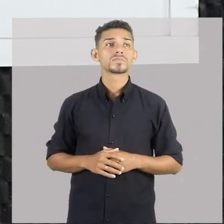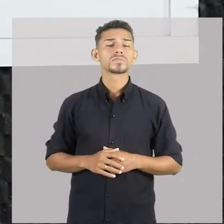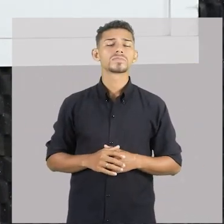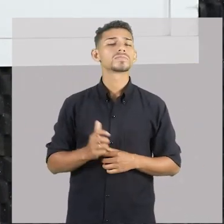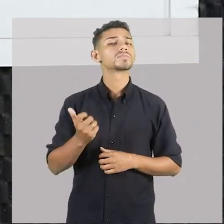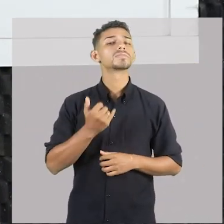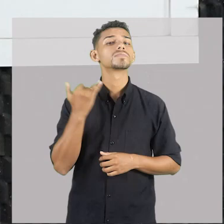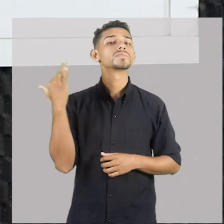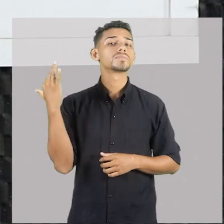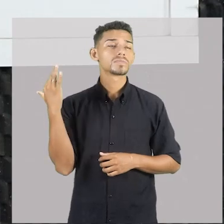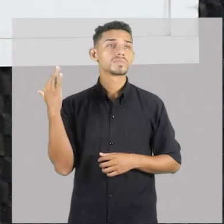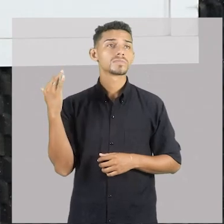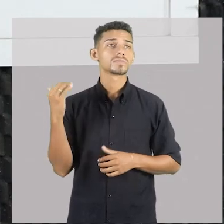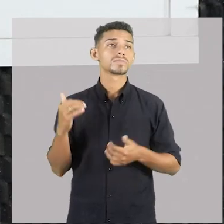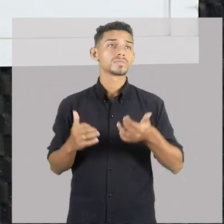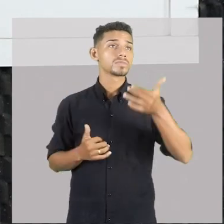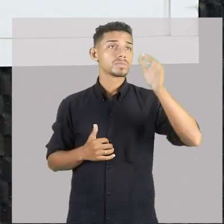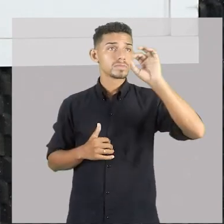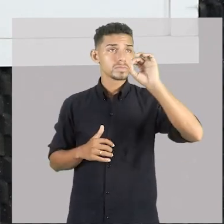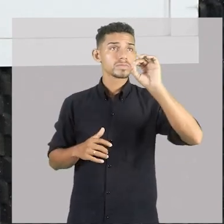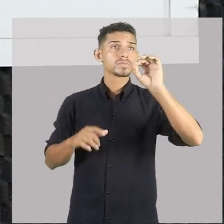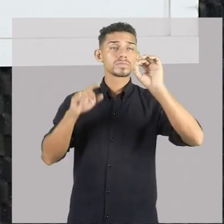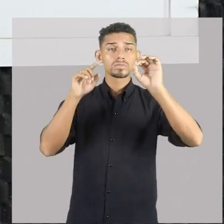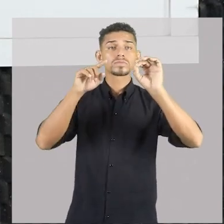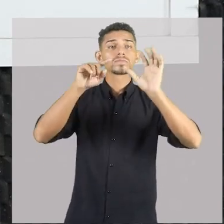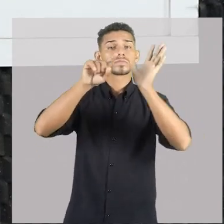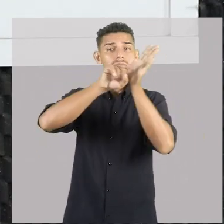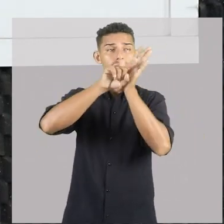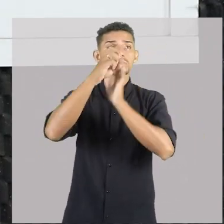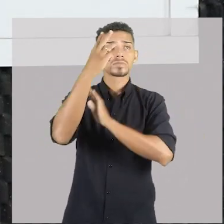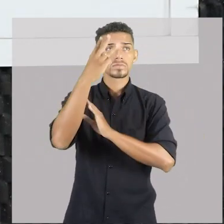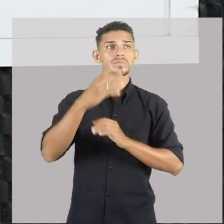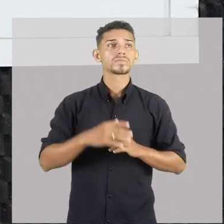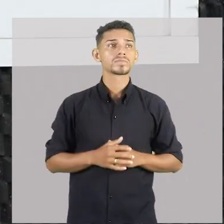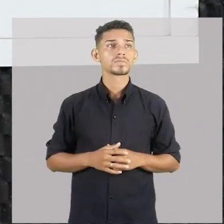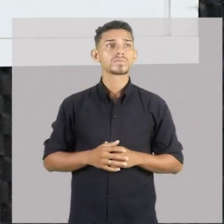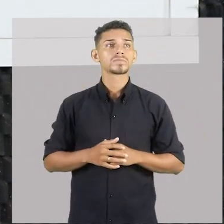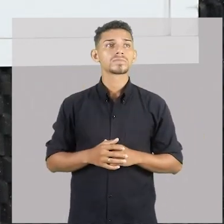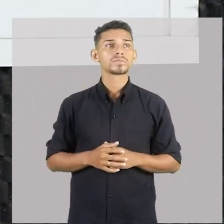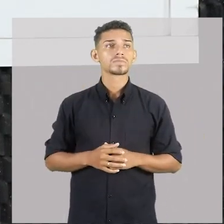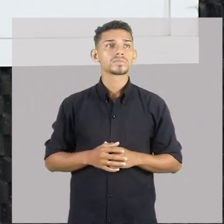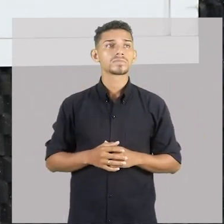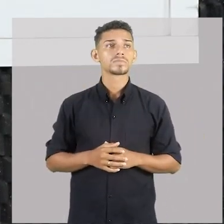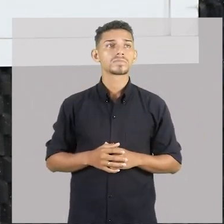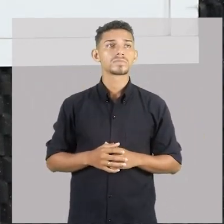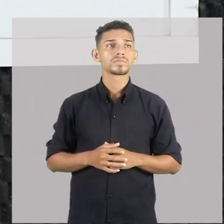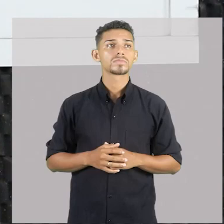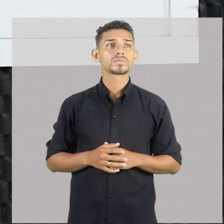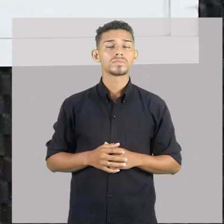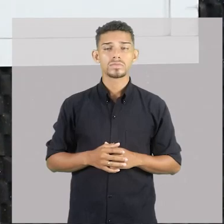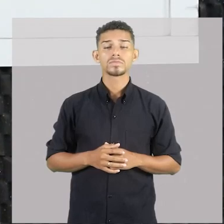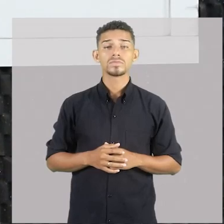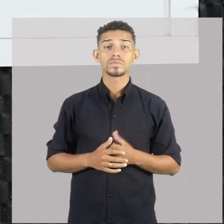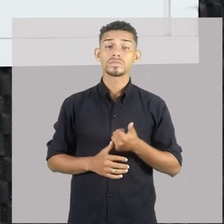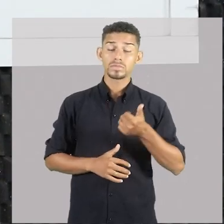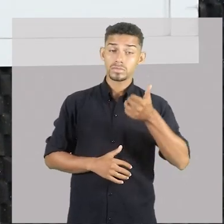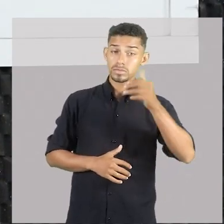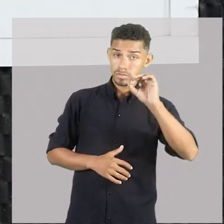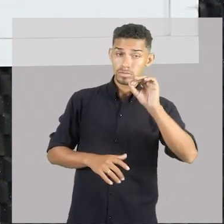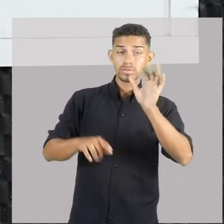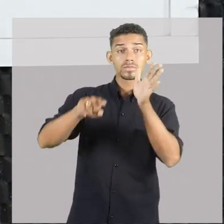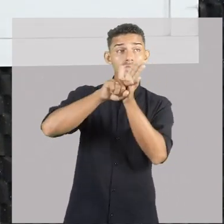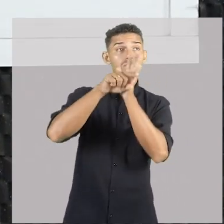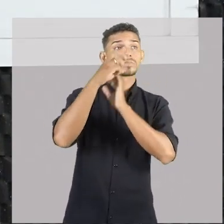E sabe quanto é que ela vale? Vale 10 elevado a menos 3. Então, esse m esconde, na verdade, 10 elevado a